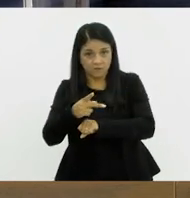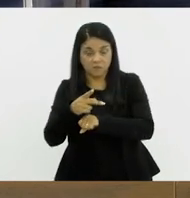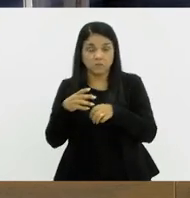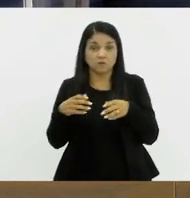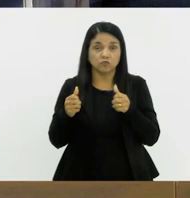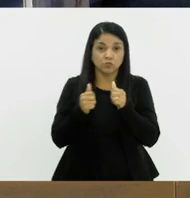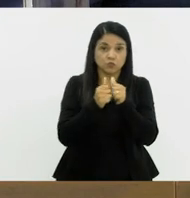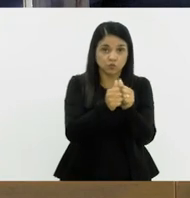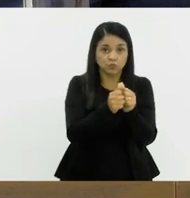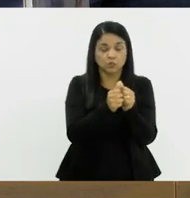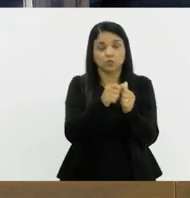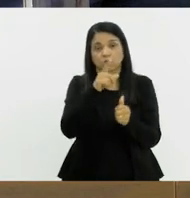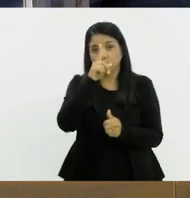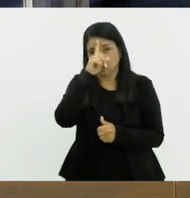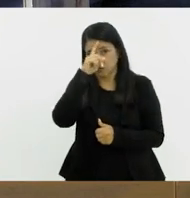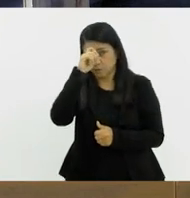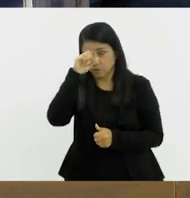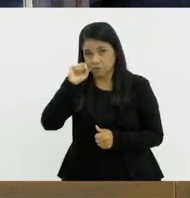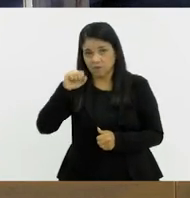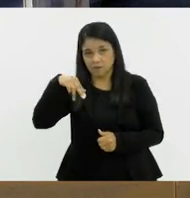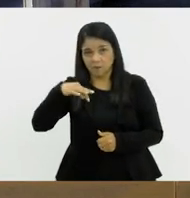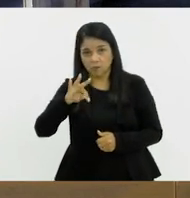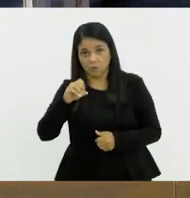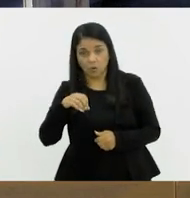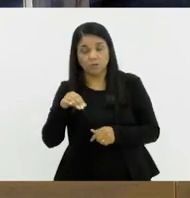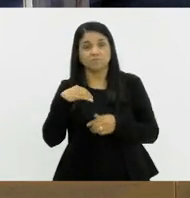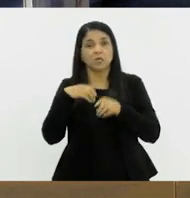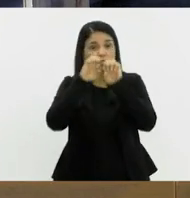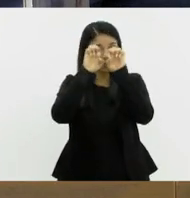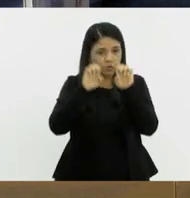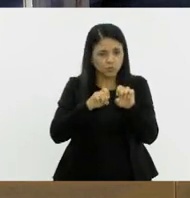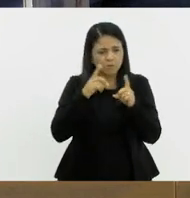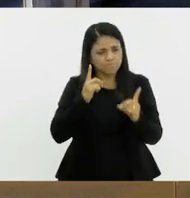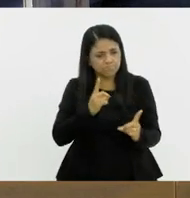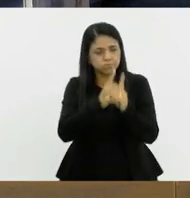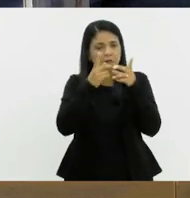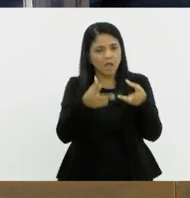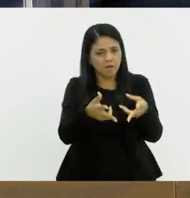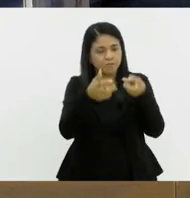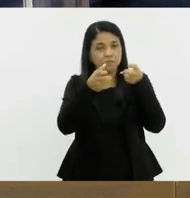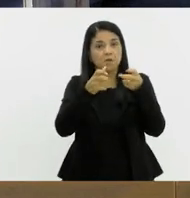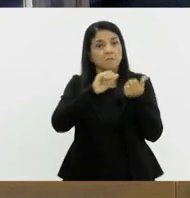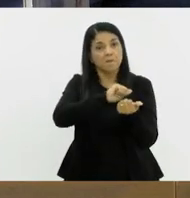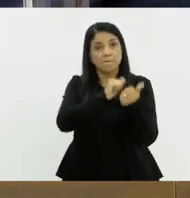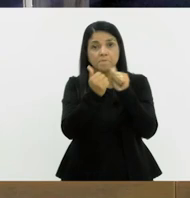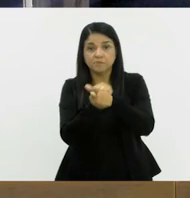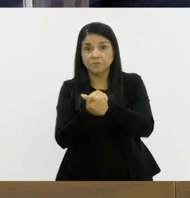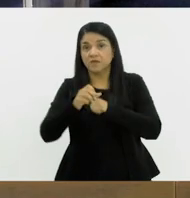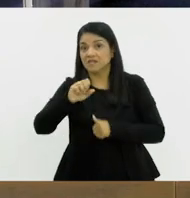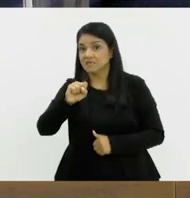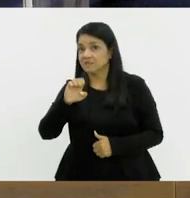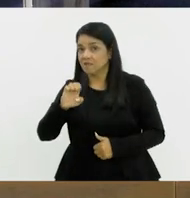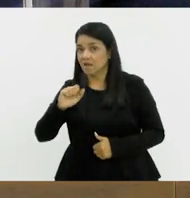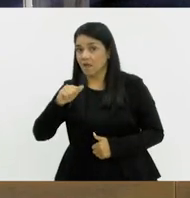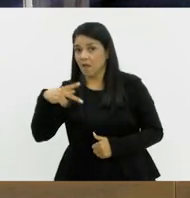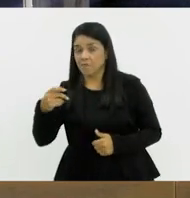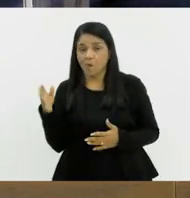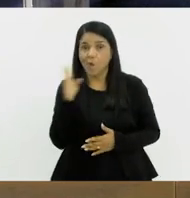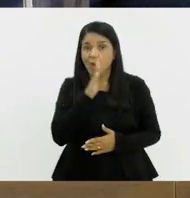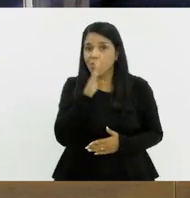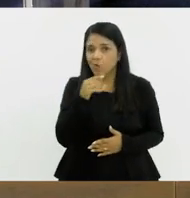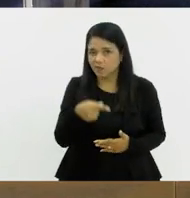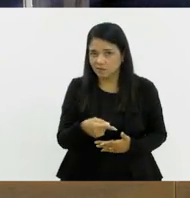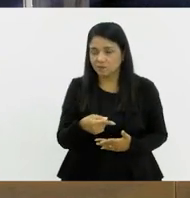Penal, a superintendente de projetos de arquitetura e engenharia da SES identificou uma necessidade de adequação da unidade que deverão ser realizadas pela SEAP de imediato, tais